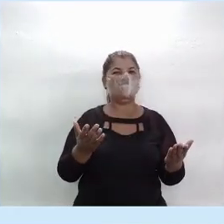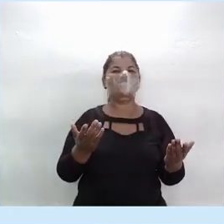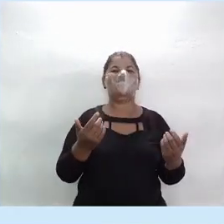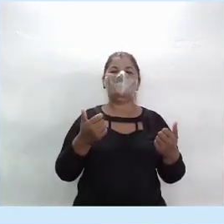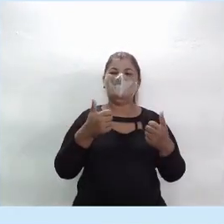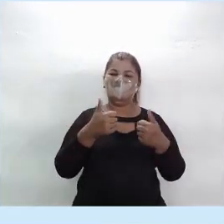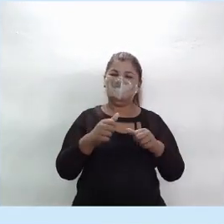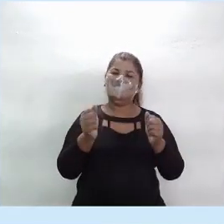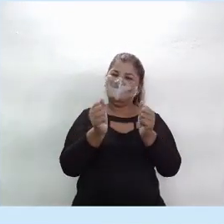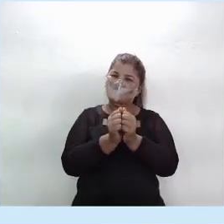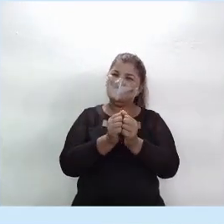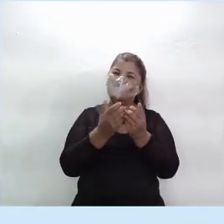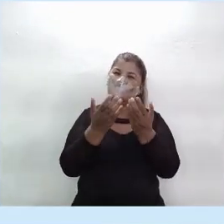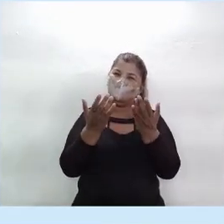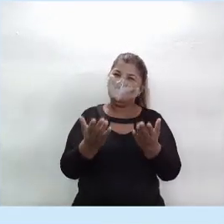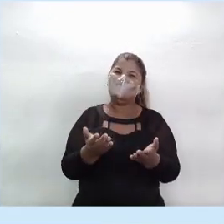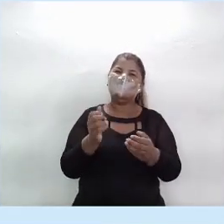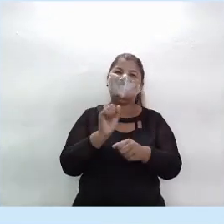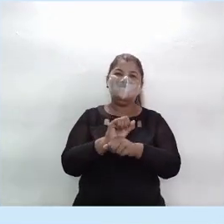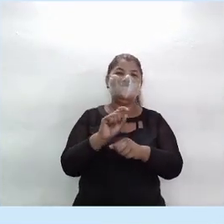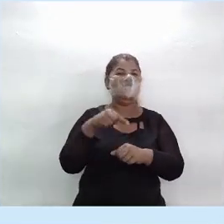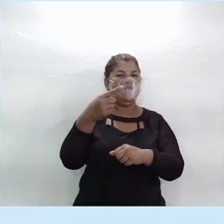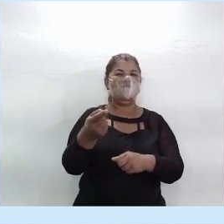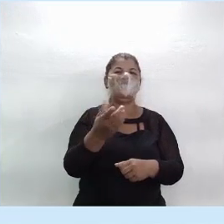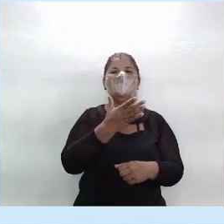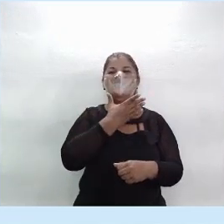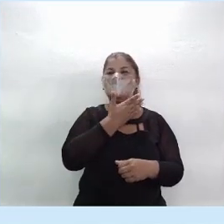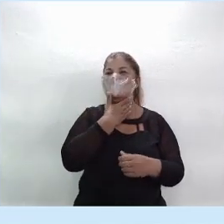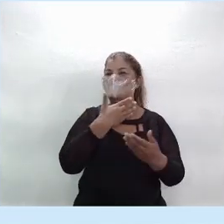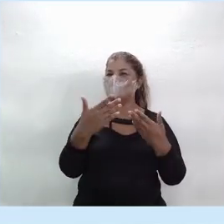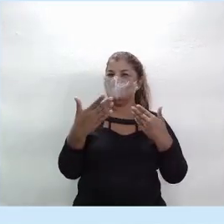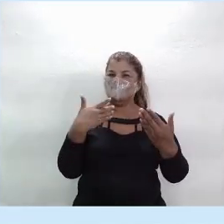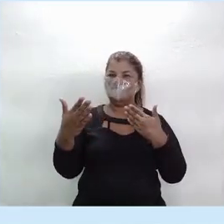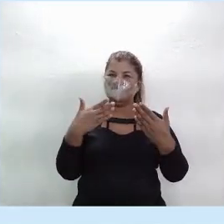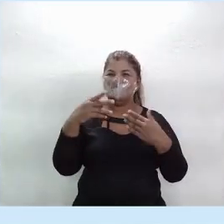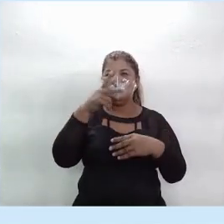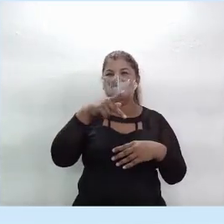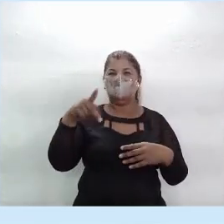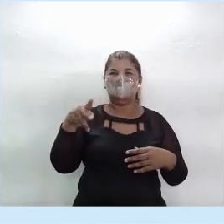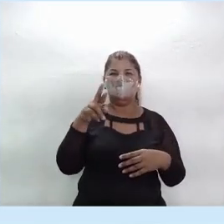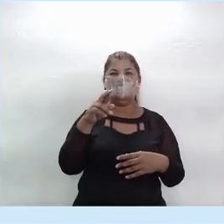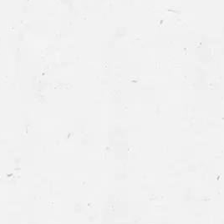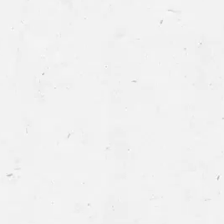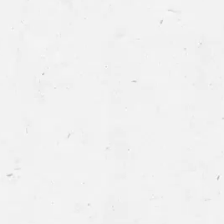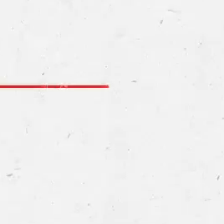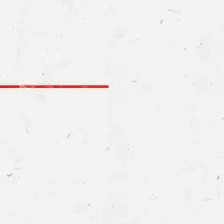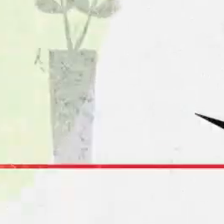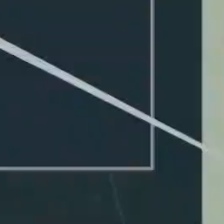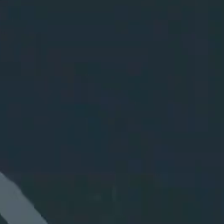vocês. Fiquem conosco e esperem um outro bate-papo do professor Robson.